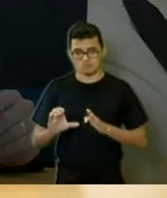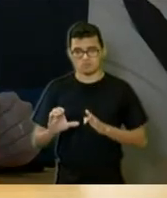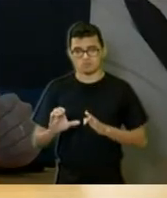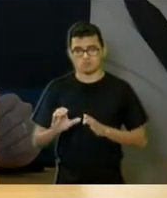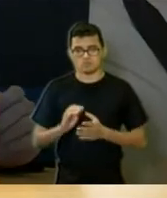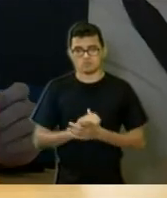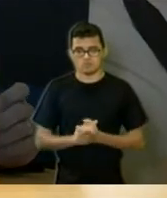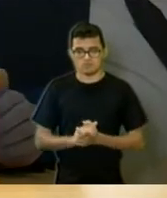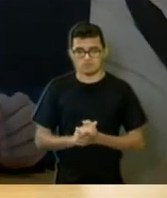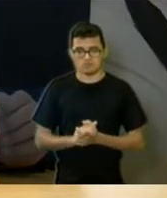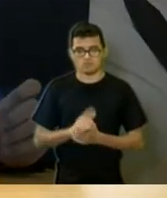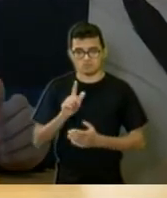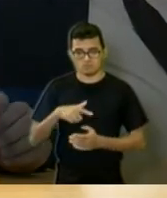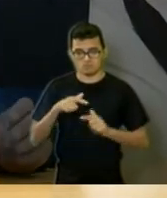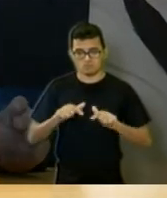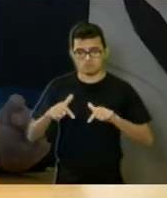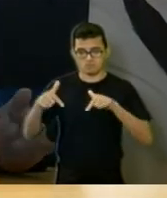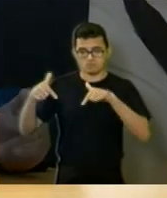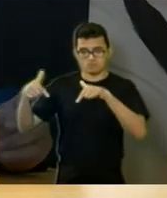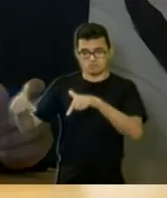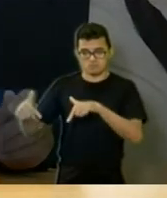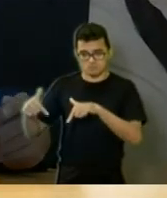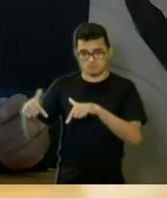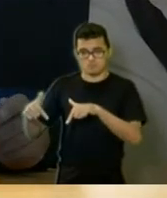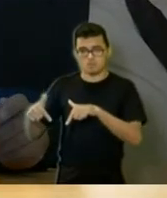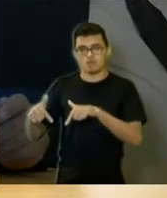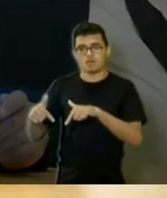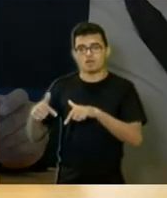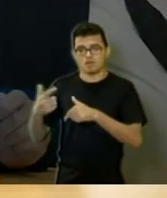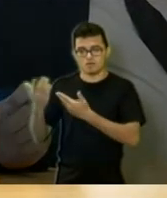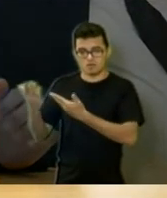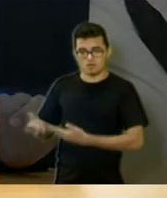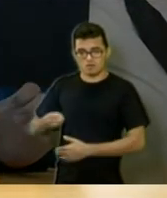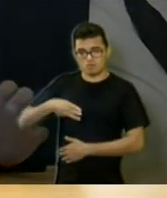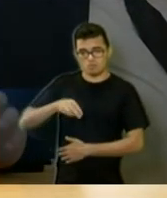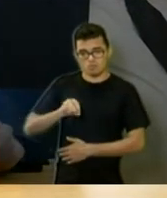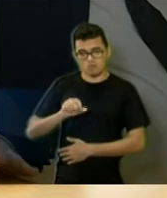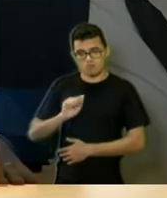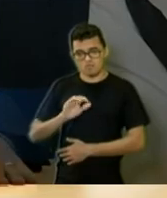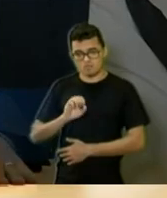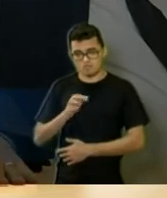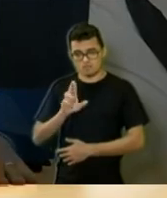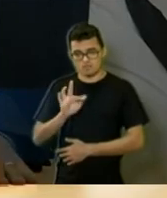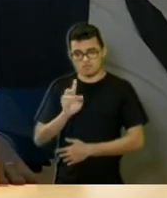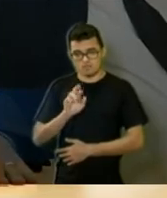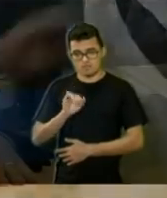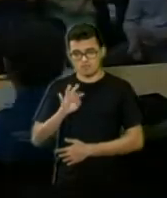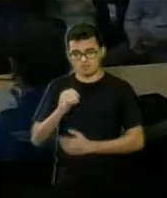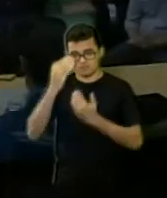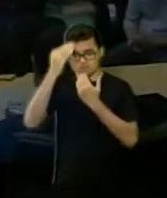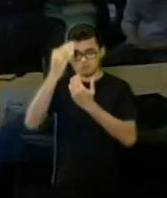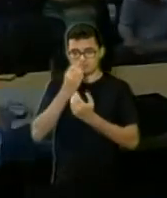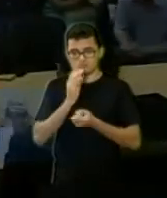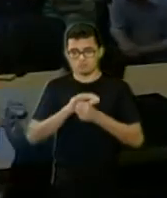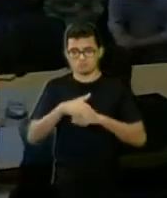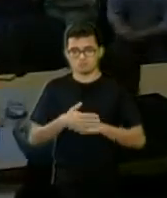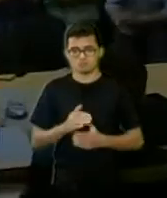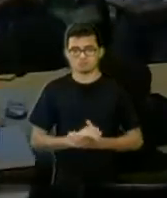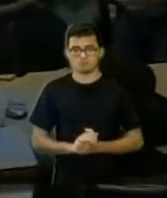Araraquara para a outorga do diploma de honra ao mérito ao senhor Moacir de Freitas. Obrigado a todos, boa noite. Obrigado.